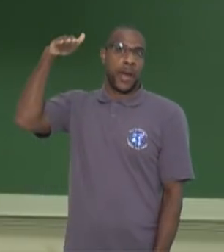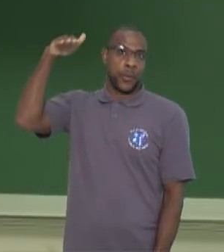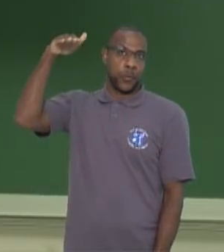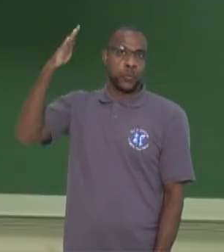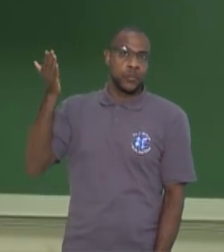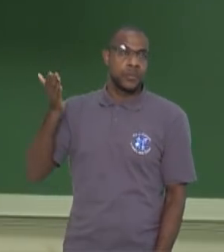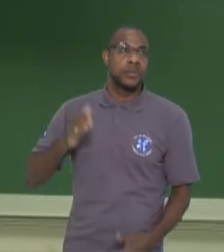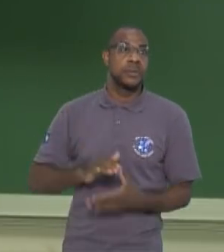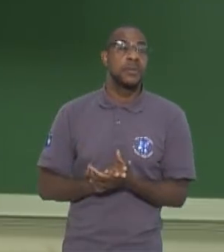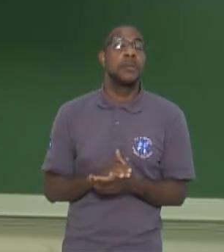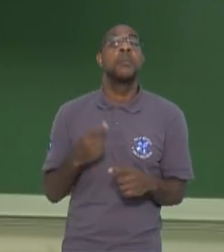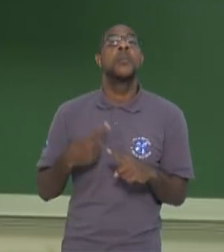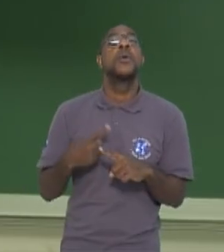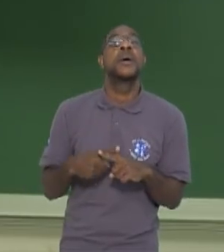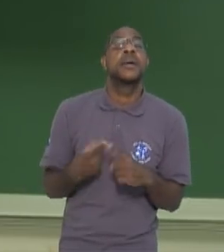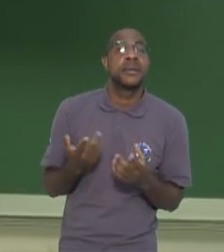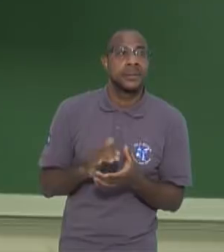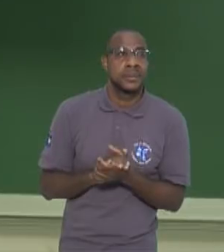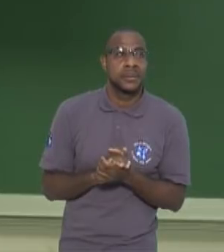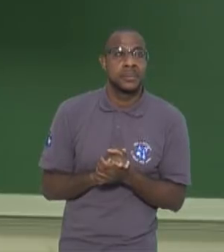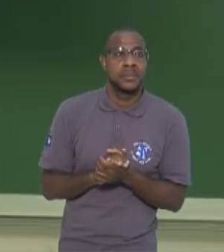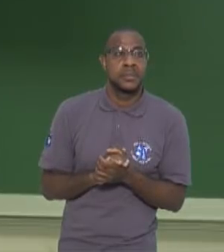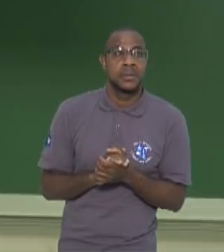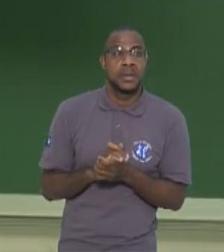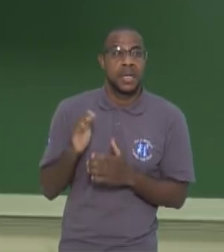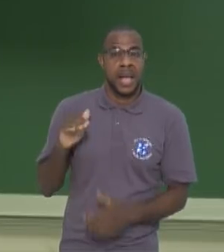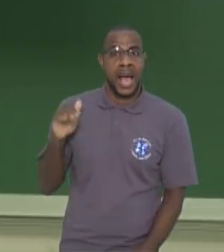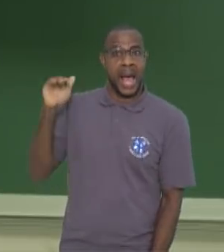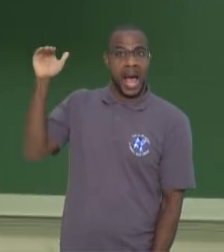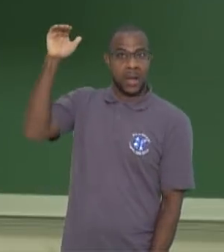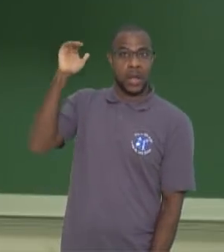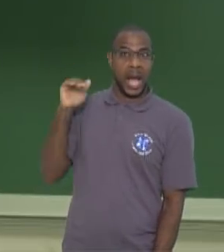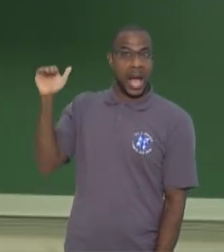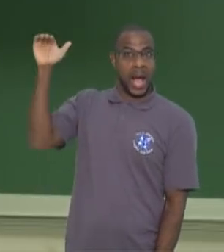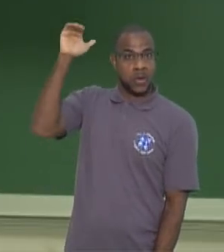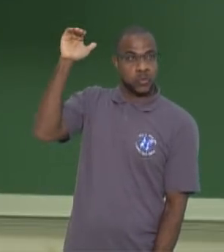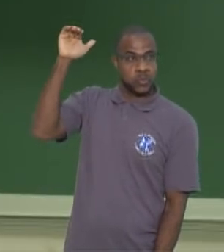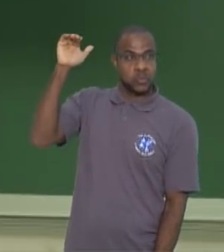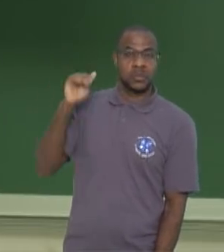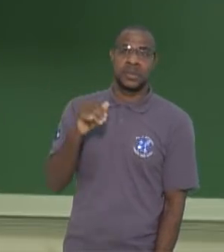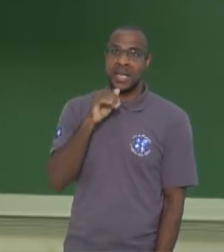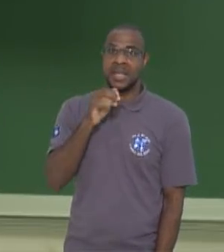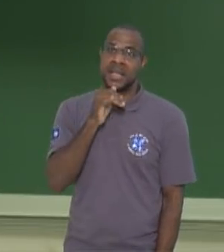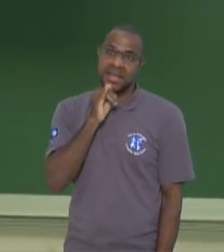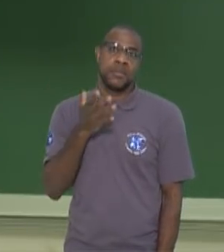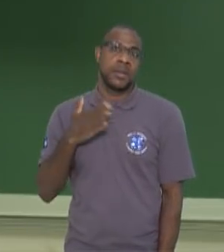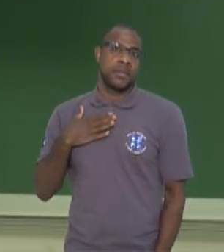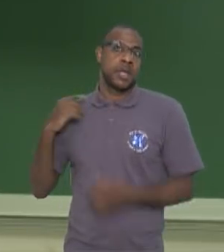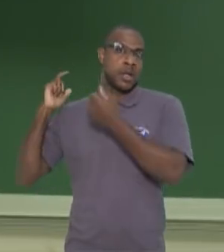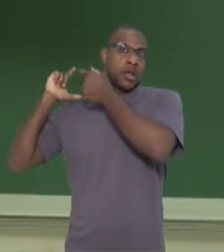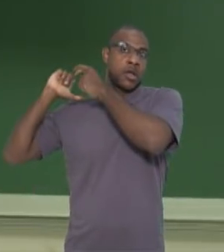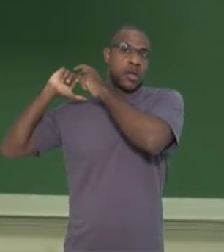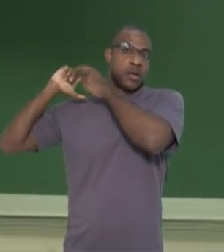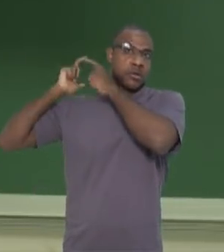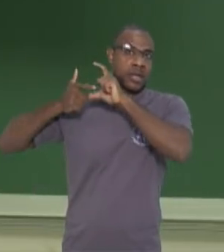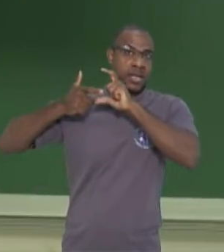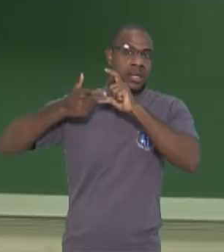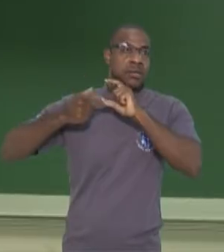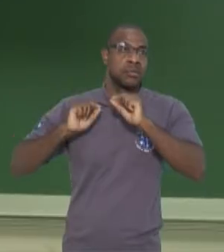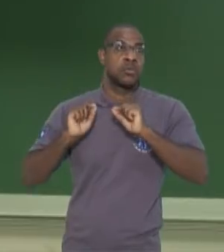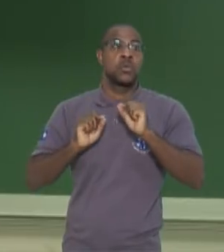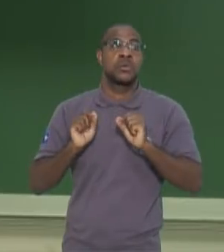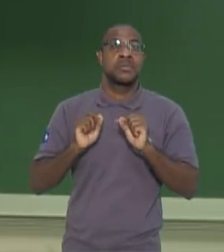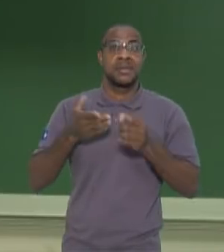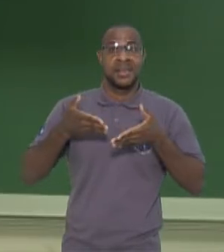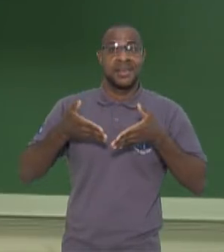gostem. Mas por quê? Porque os adultos, né, por exemplo, a minha geração, ela já